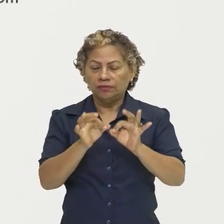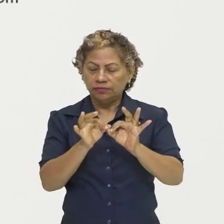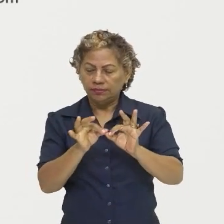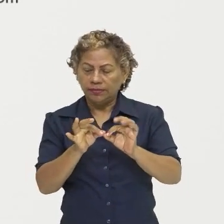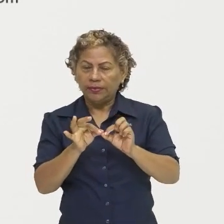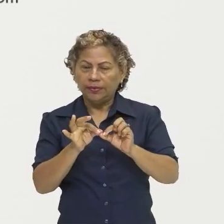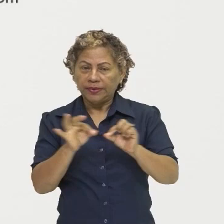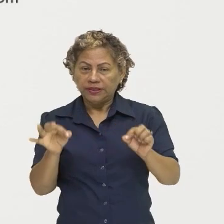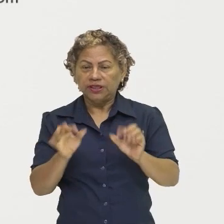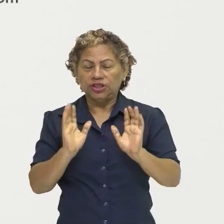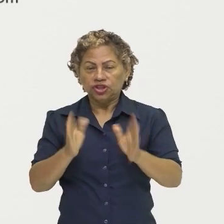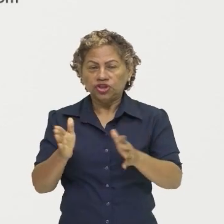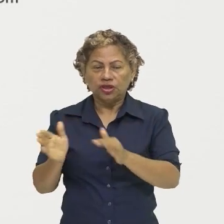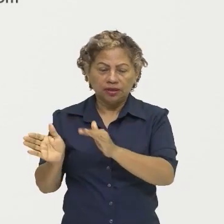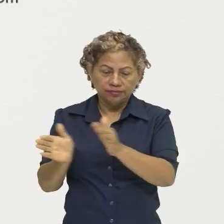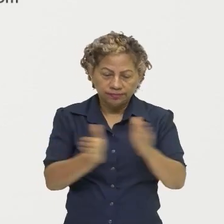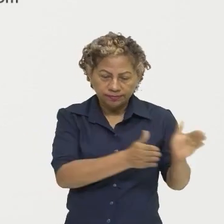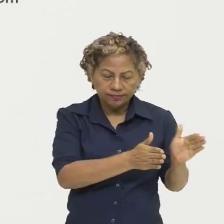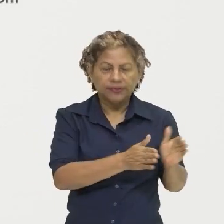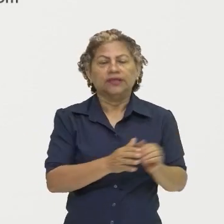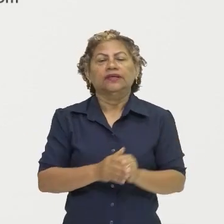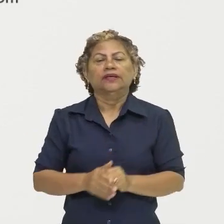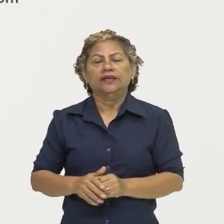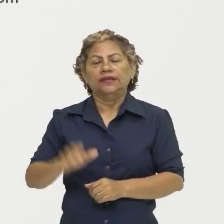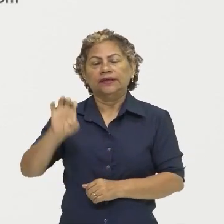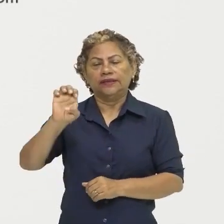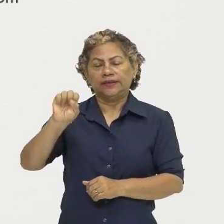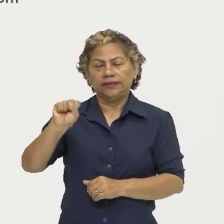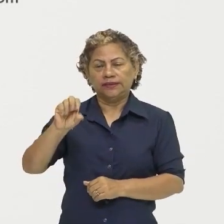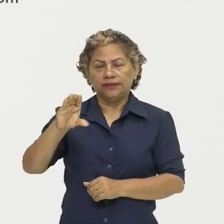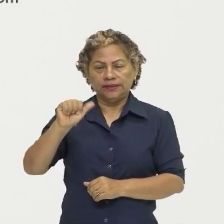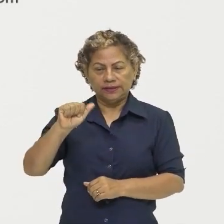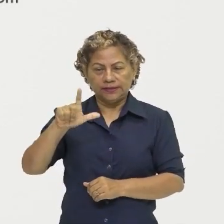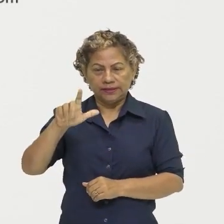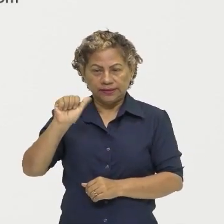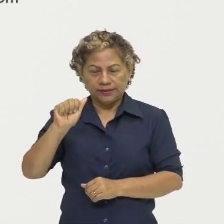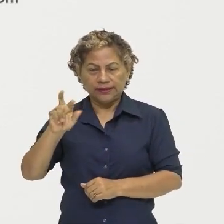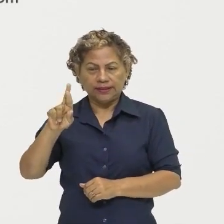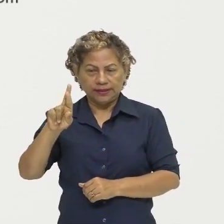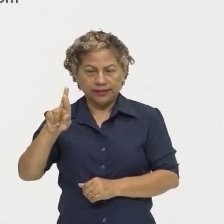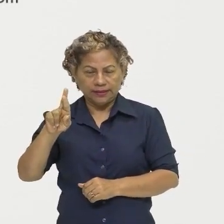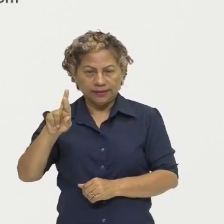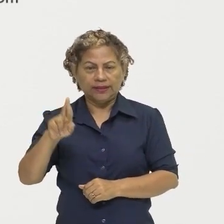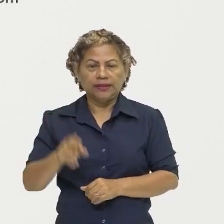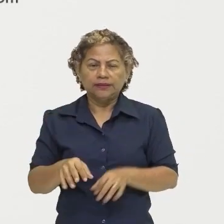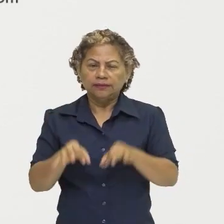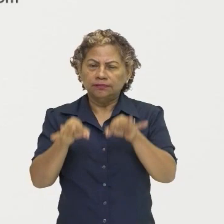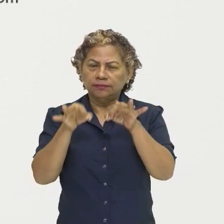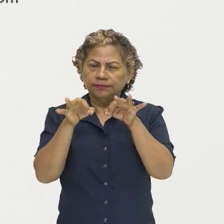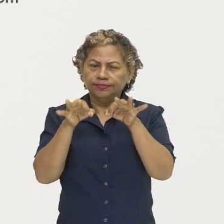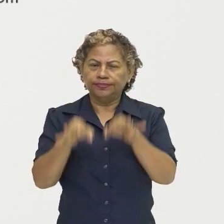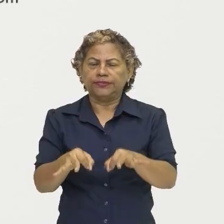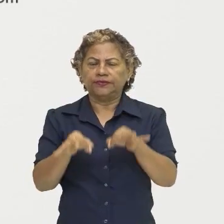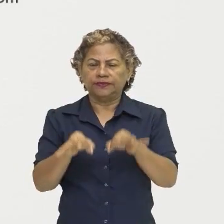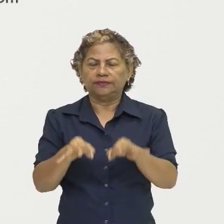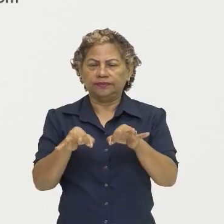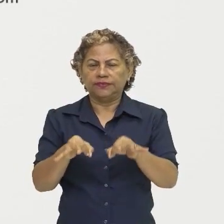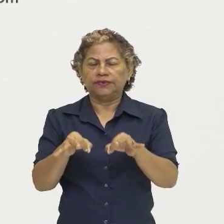grandeza escalar é aquela que fica perfeitamente